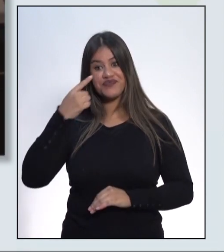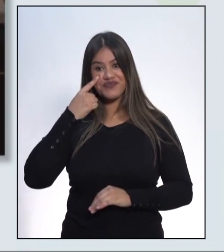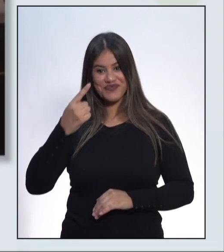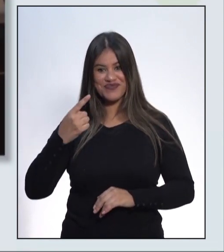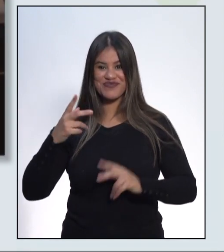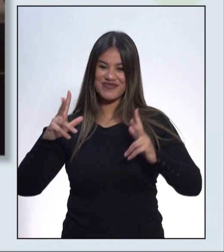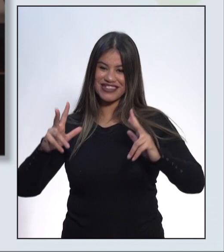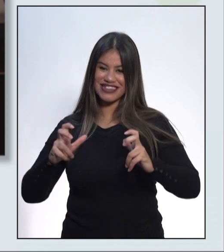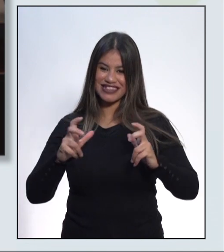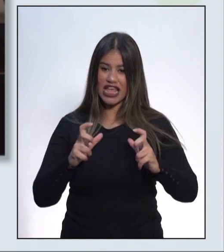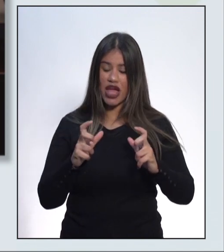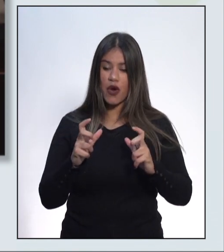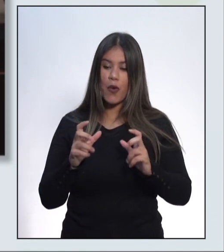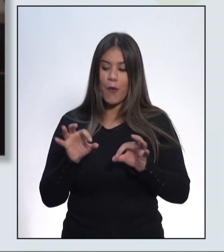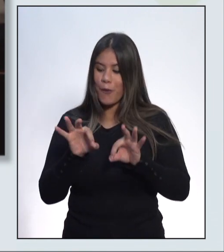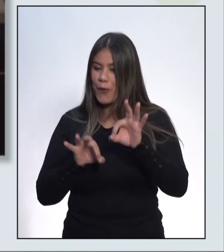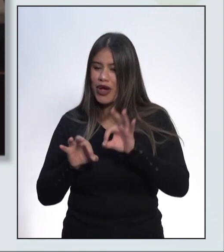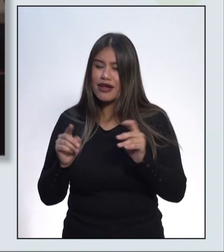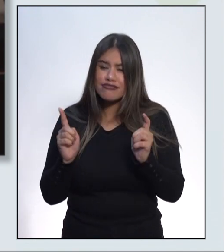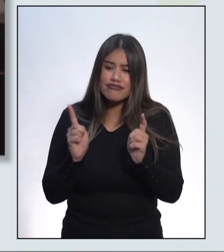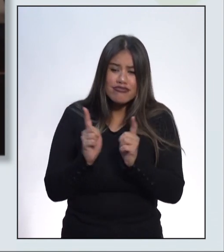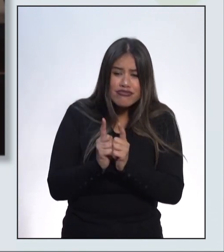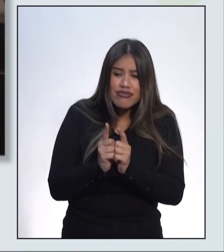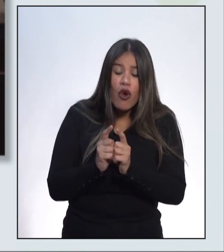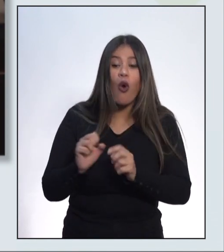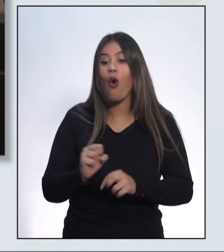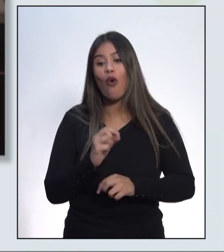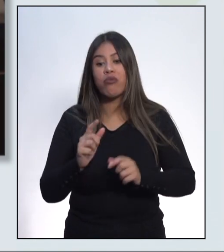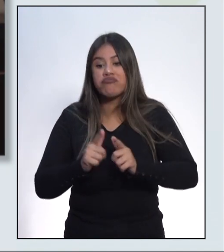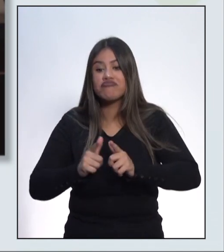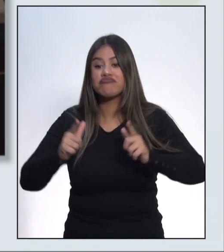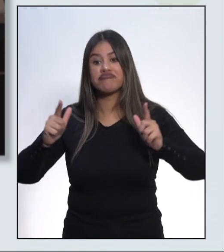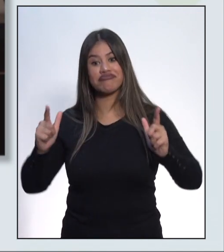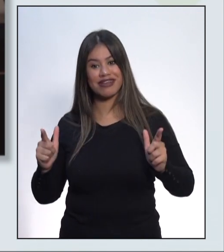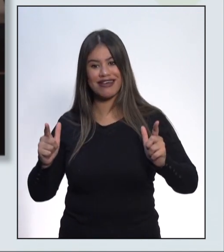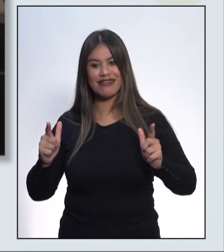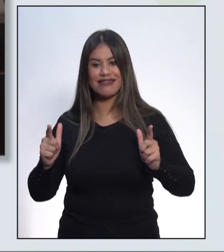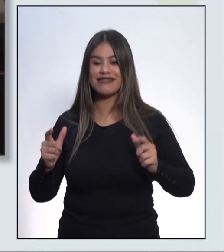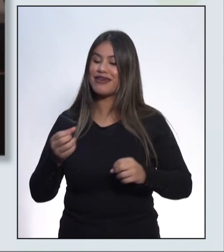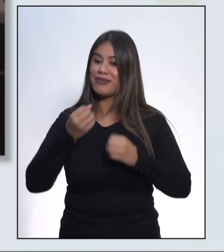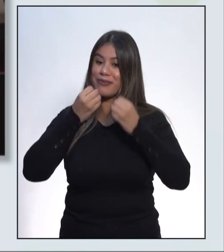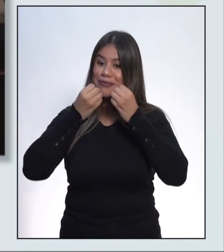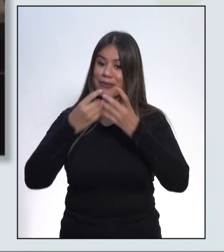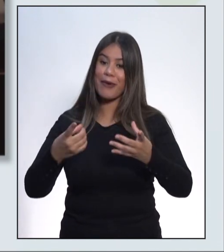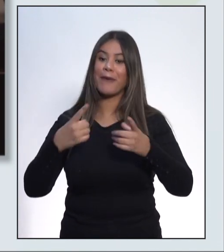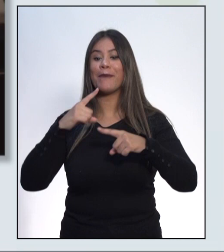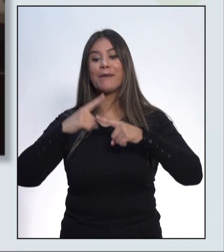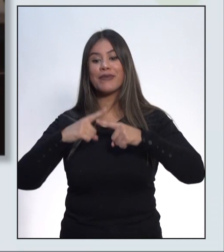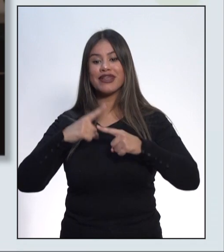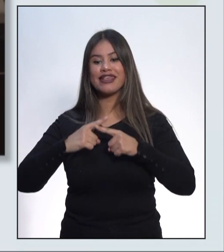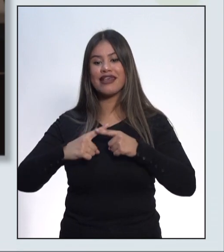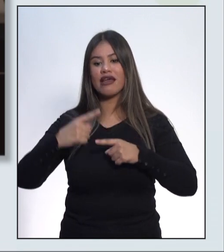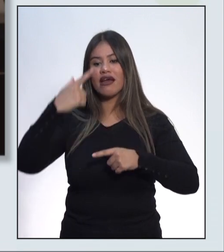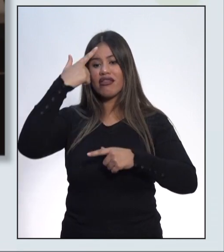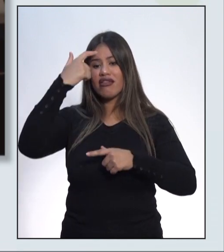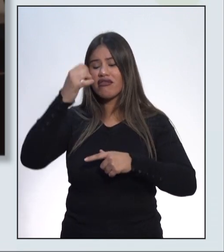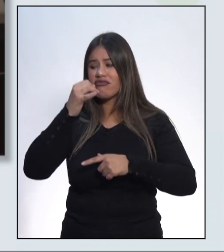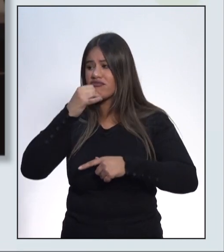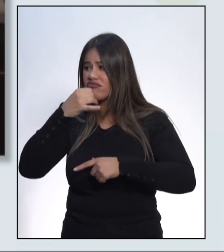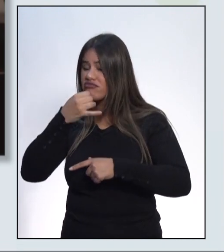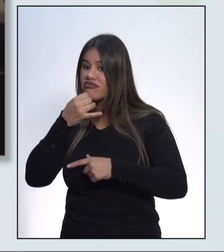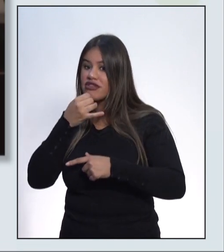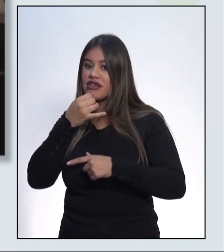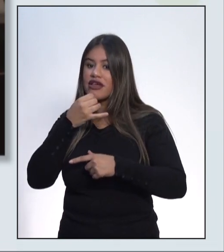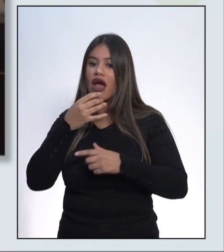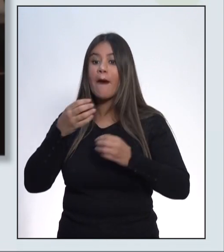criar pequenos e também grandes projetos? Quando você cria um projeto, você tira uma ideia que está na sua cabeça e traz essa ideia para o